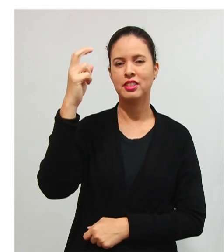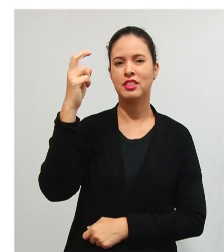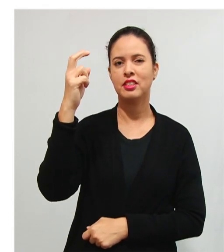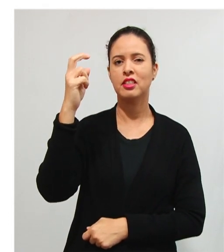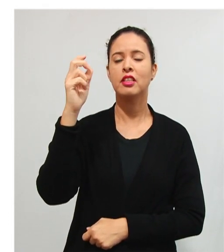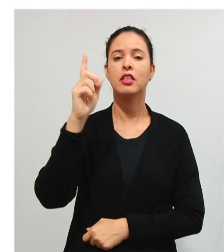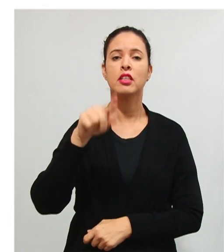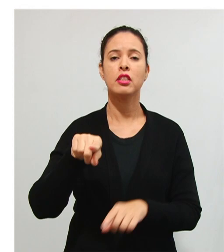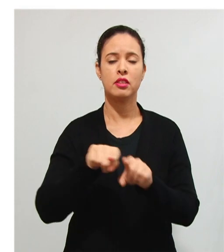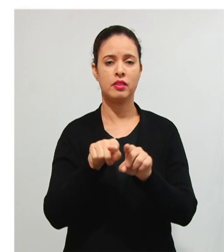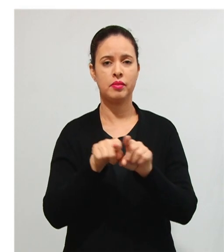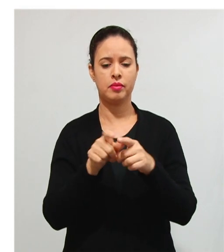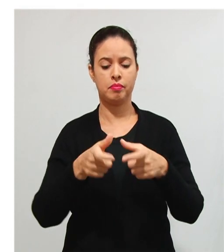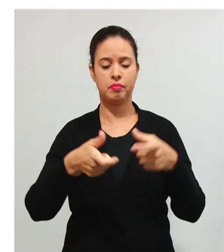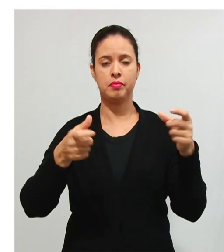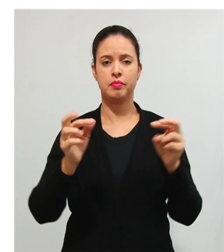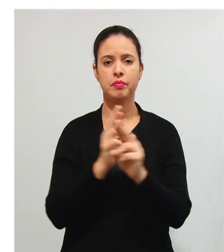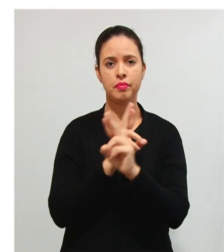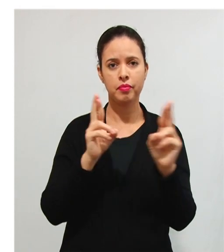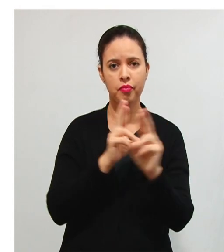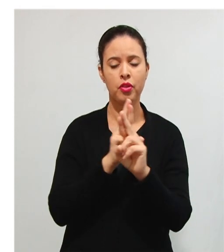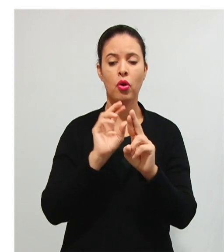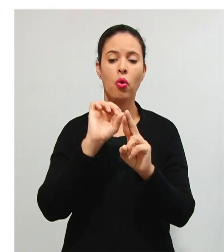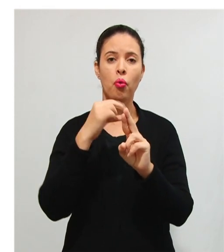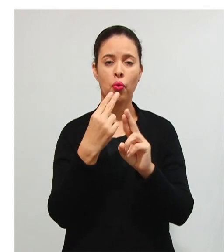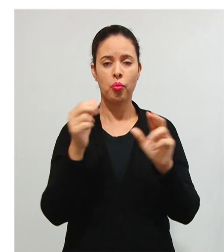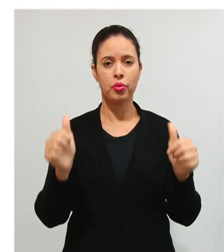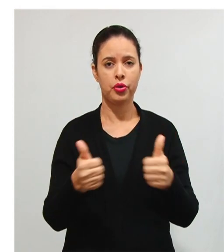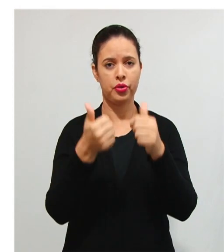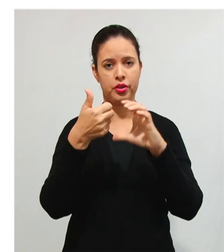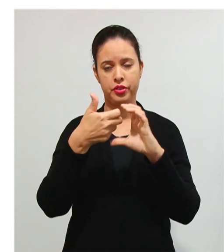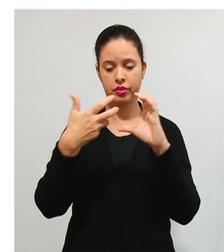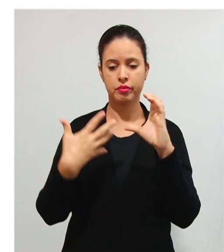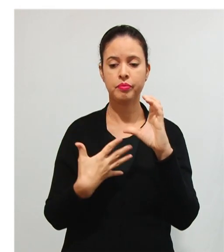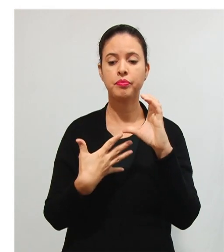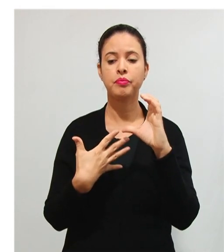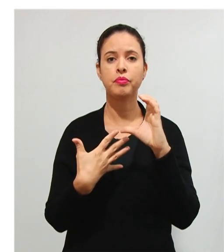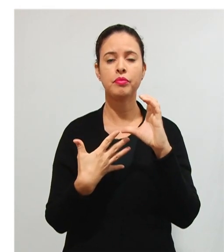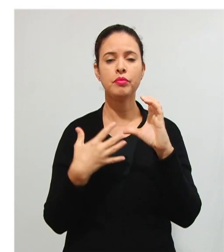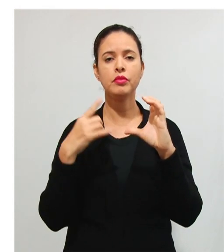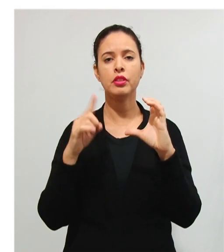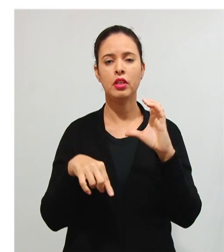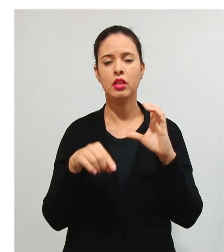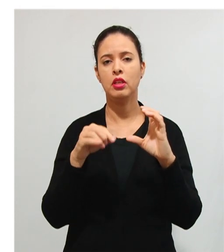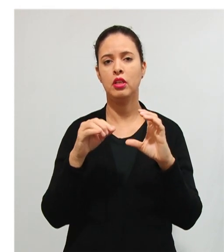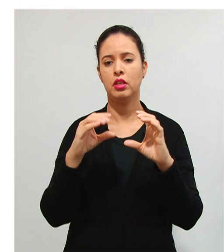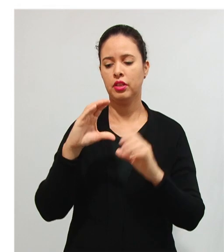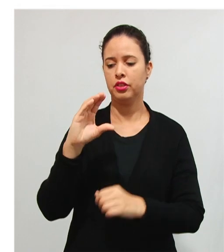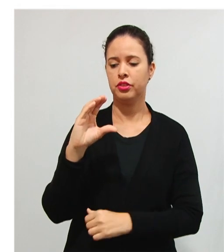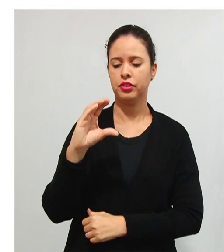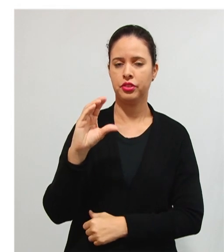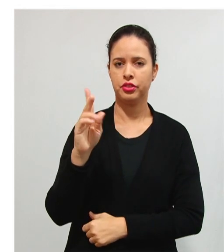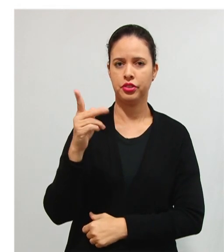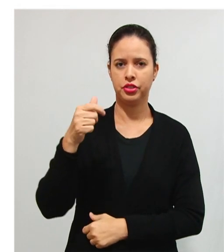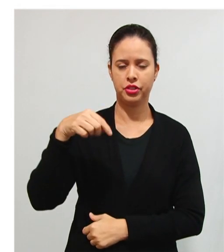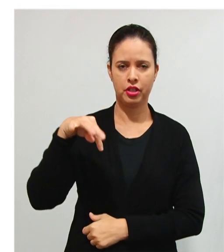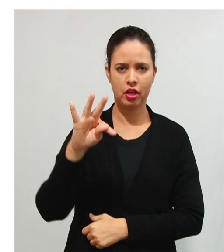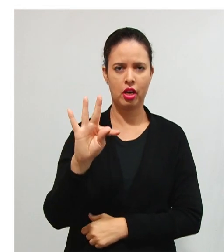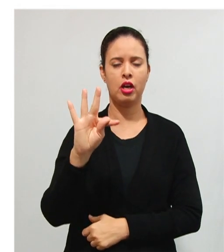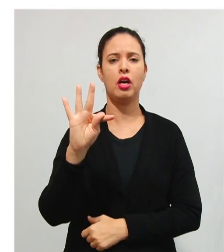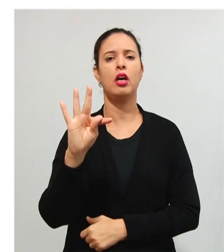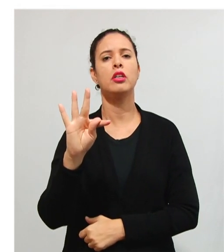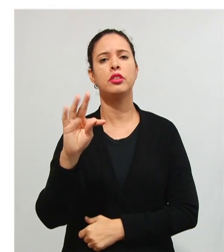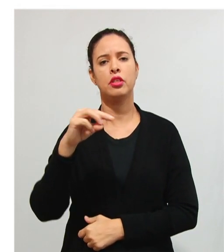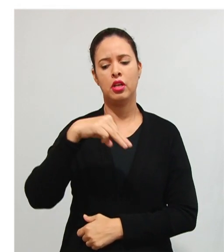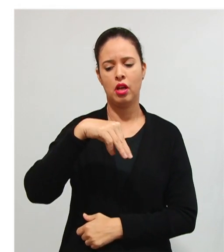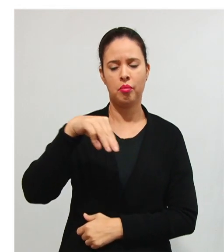a interatividade ou ainda melhorar a personificação. Ferramentas como o ChatGPT, o Midjourney